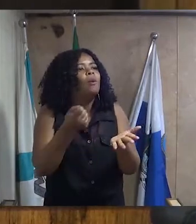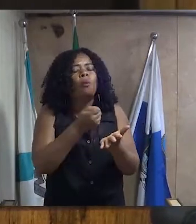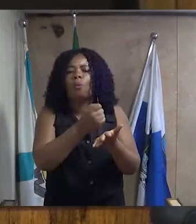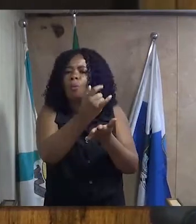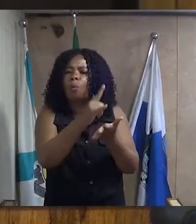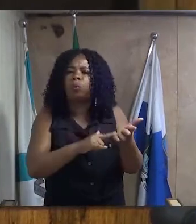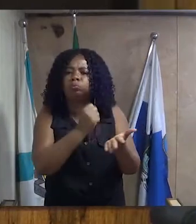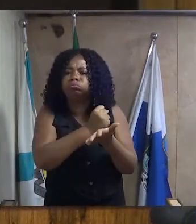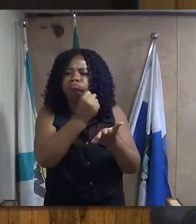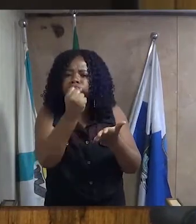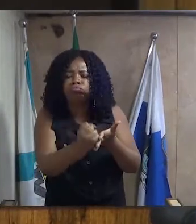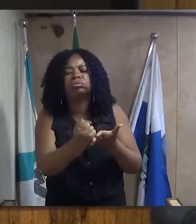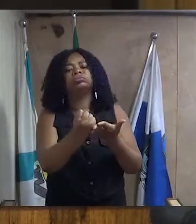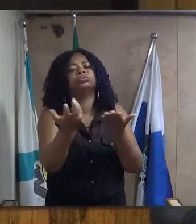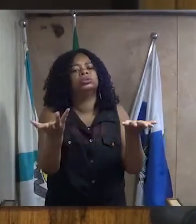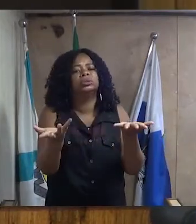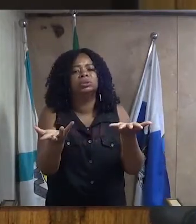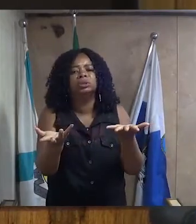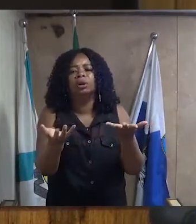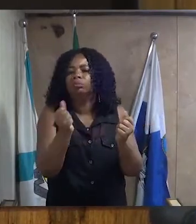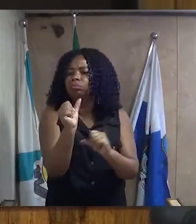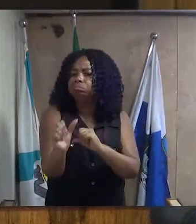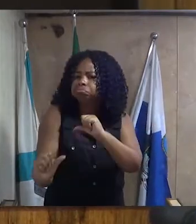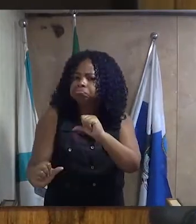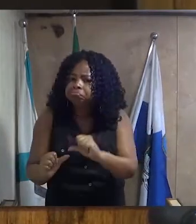contrato de restaurá-las.